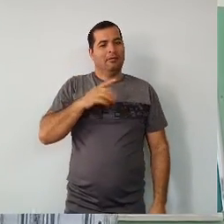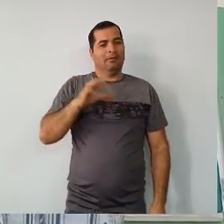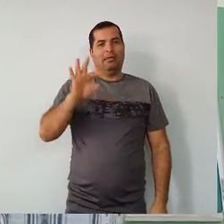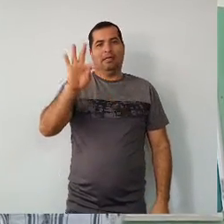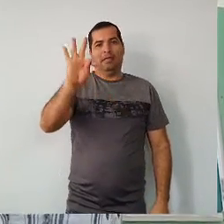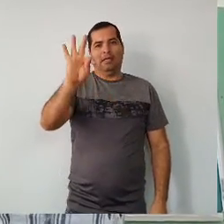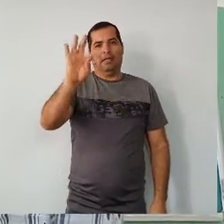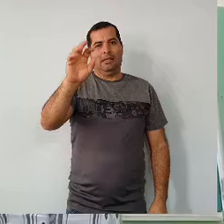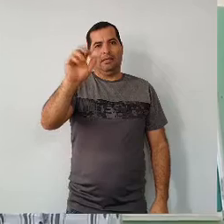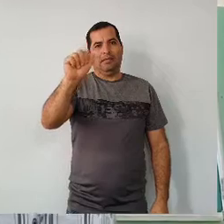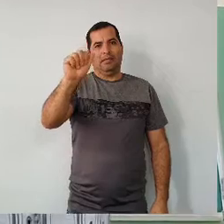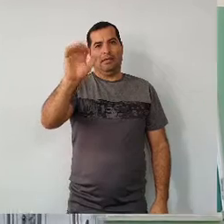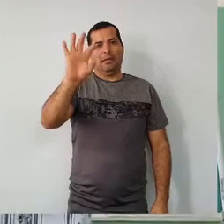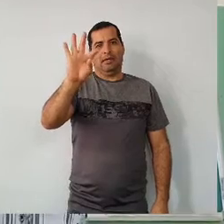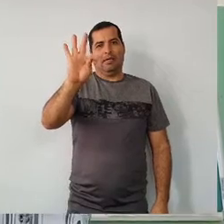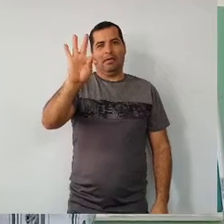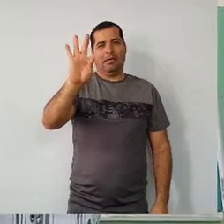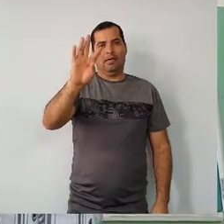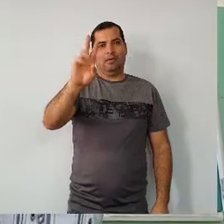tenho tatu,